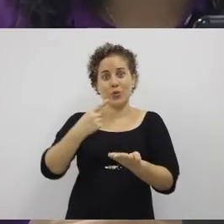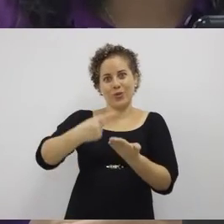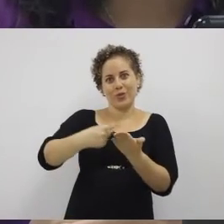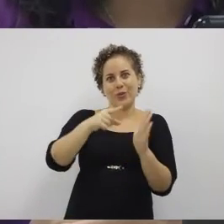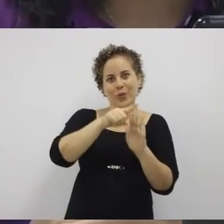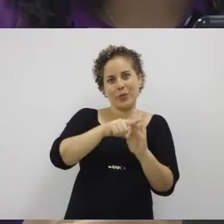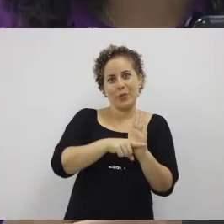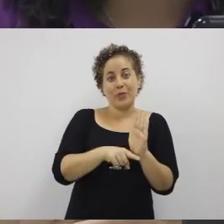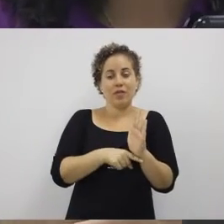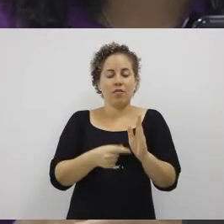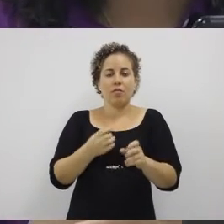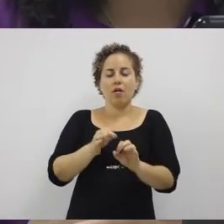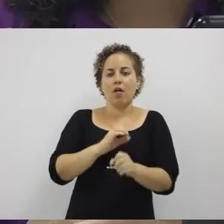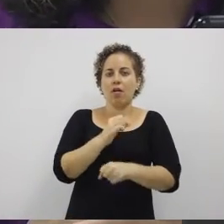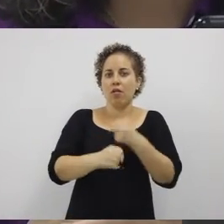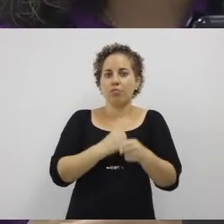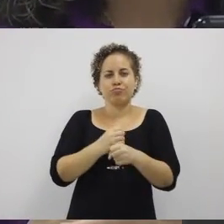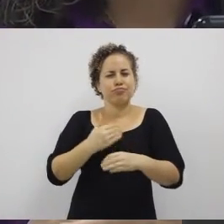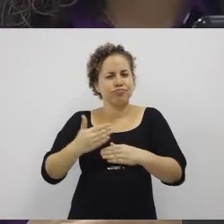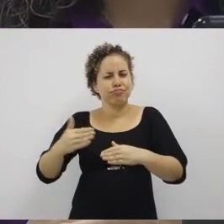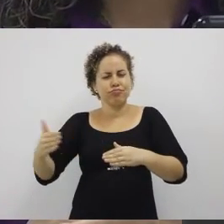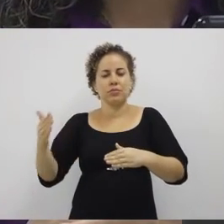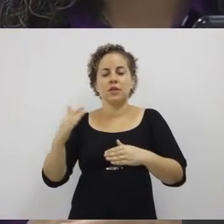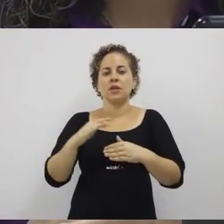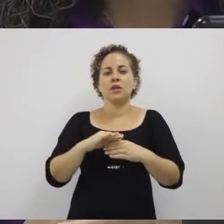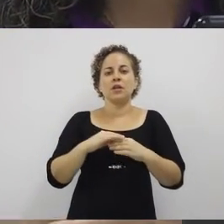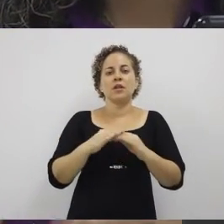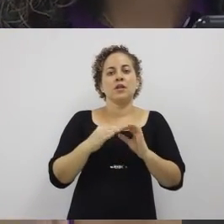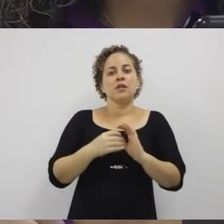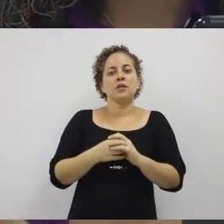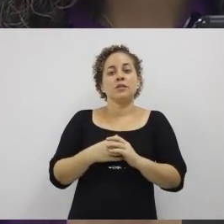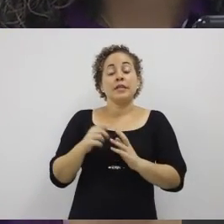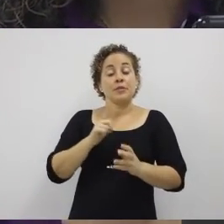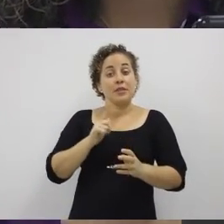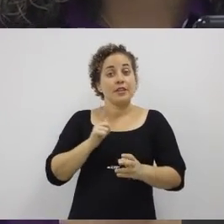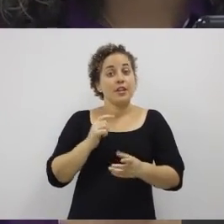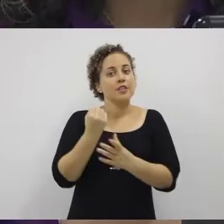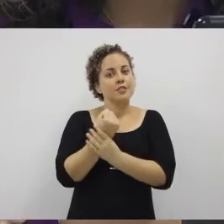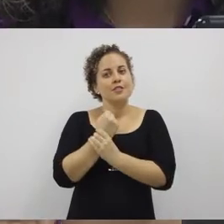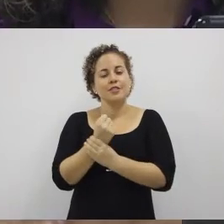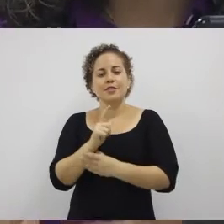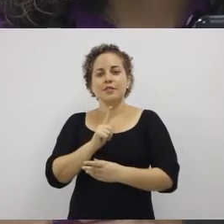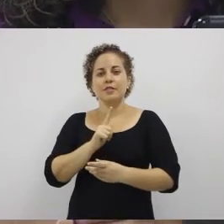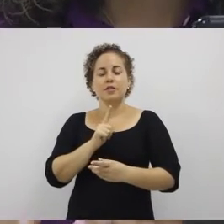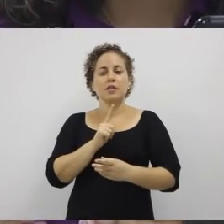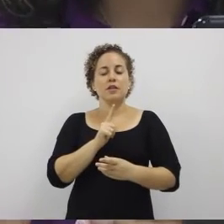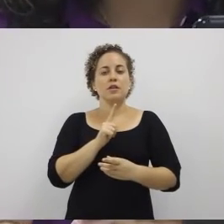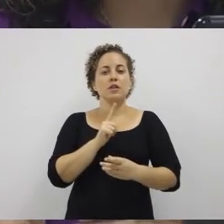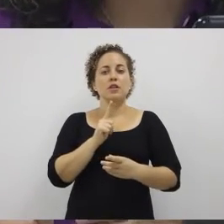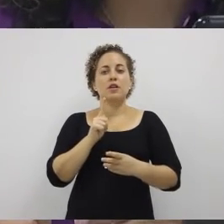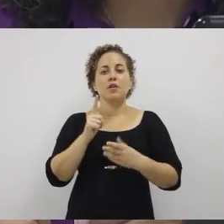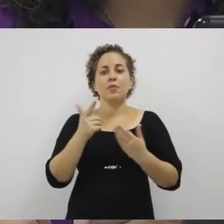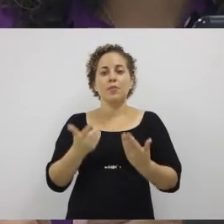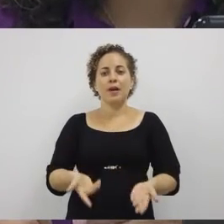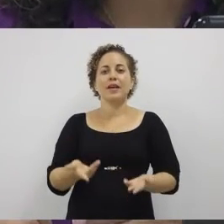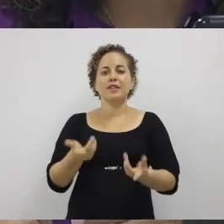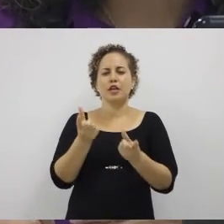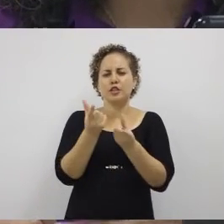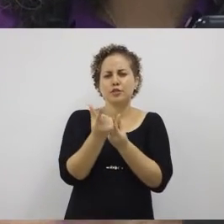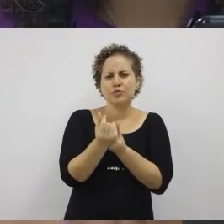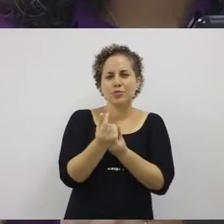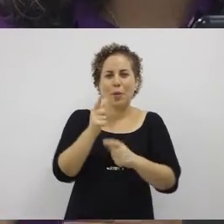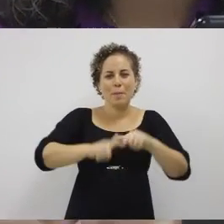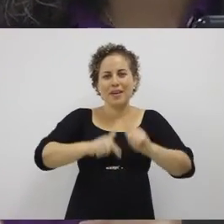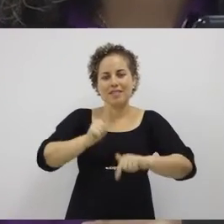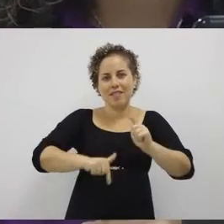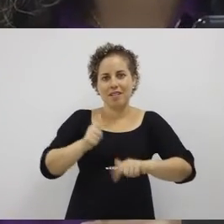vários fornecedores, há algumas vantagens também, no sentido de se ter uma maior segurança quando houver uma escassez de determinada